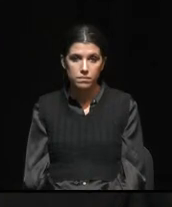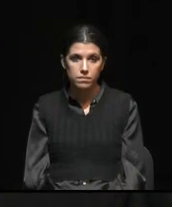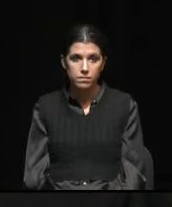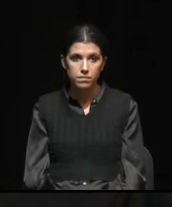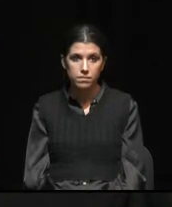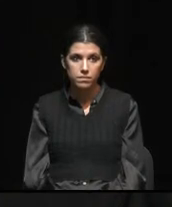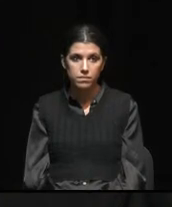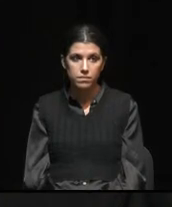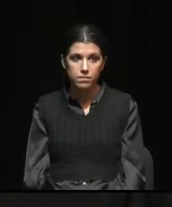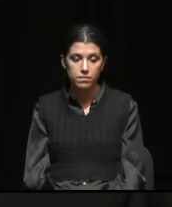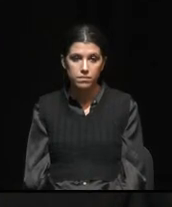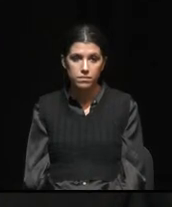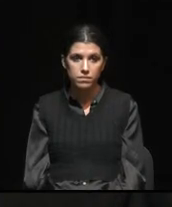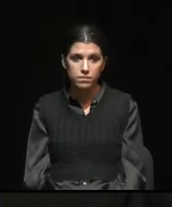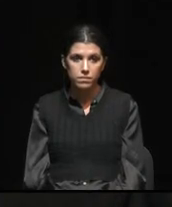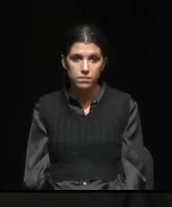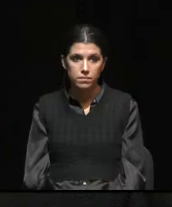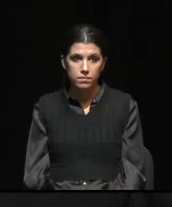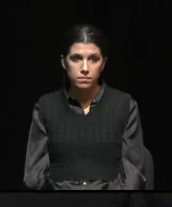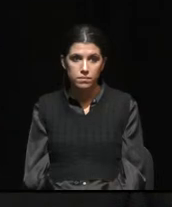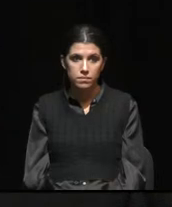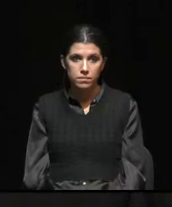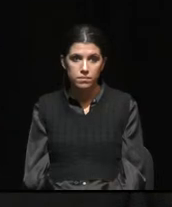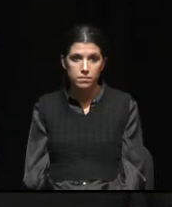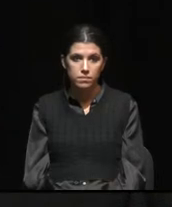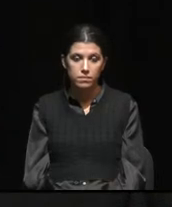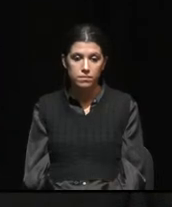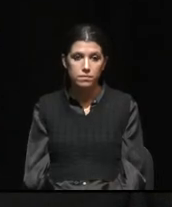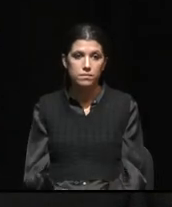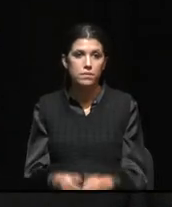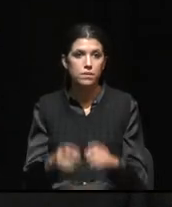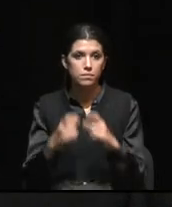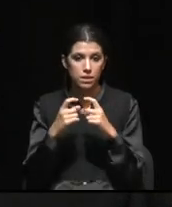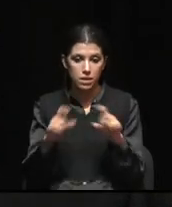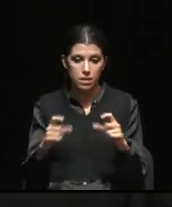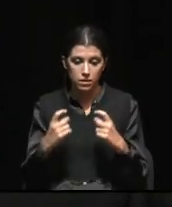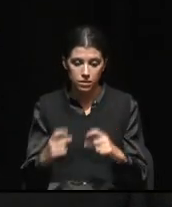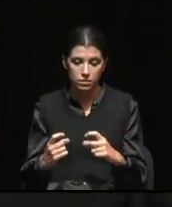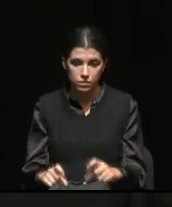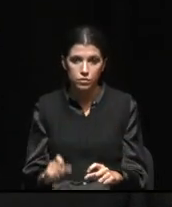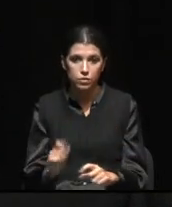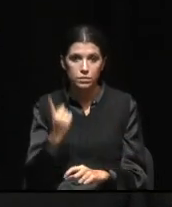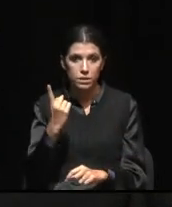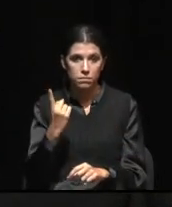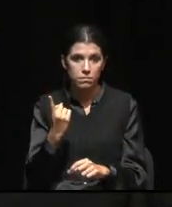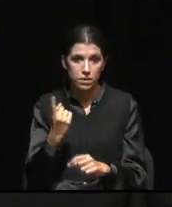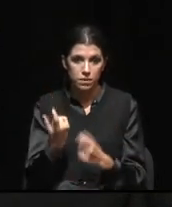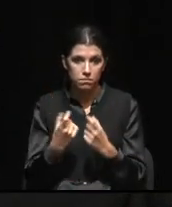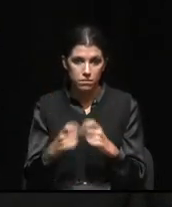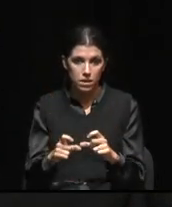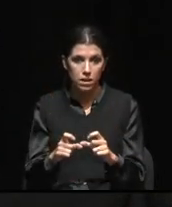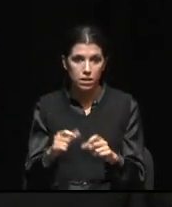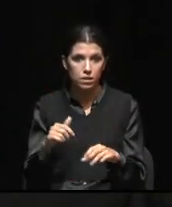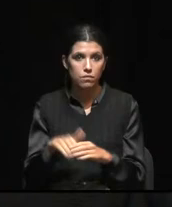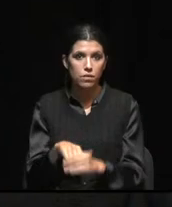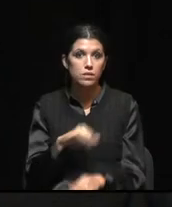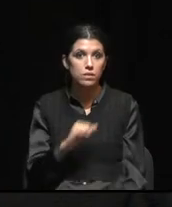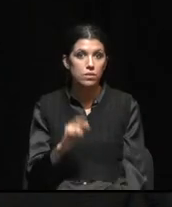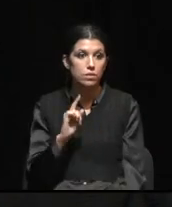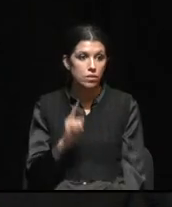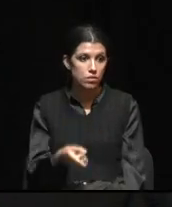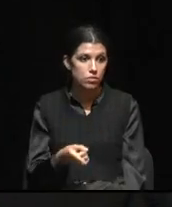são parágrafos na verdade sim são parágrafos vamos votar o primeiro parágrafo quem Vota